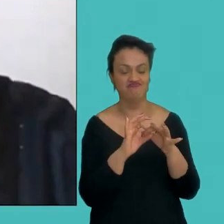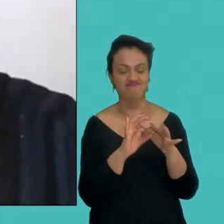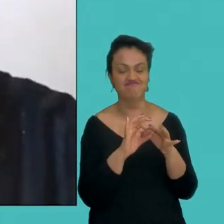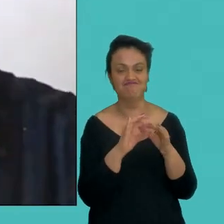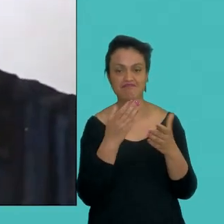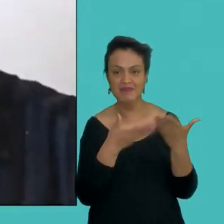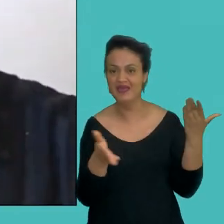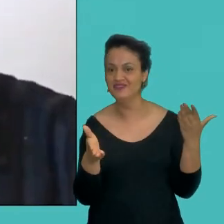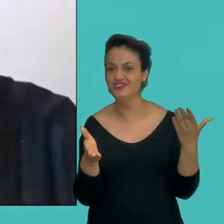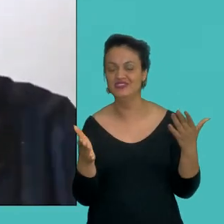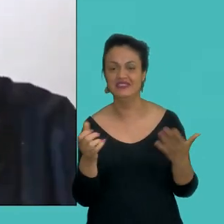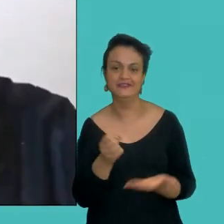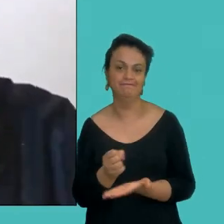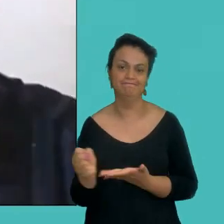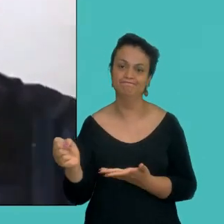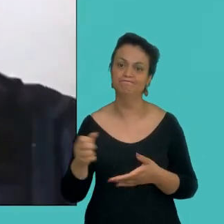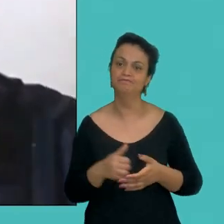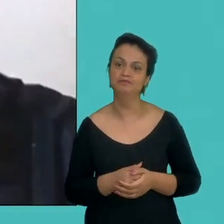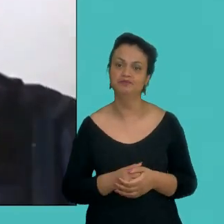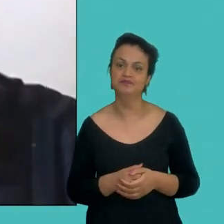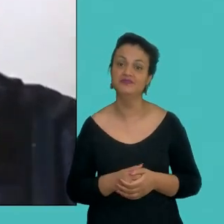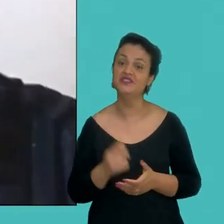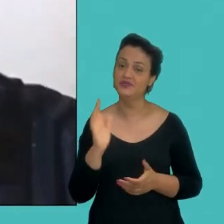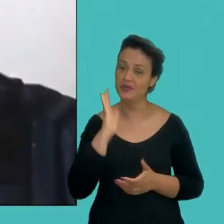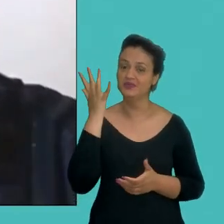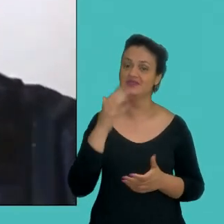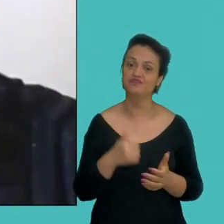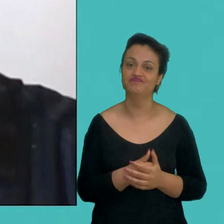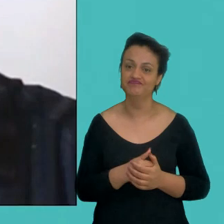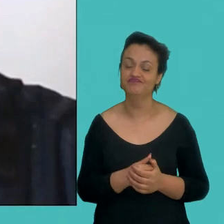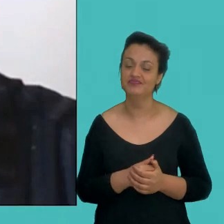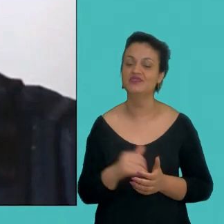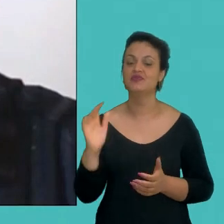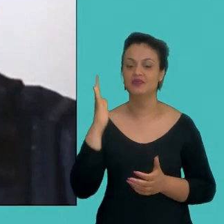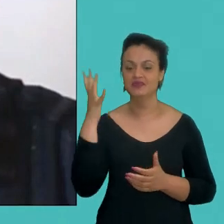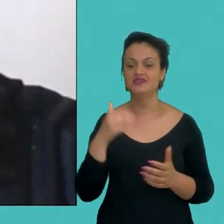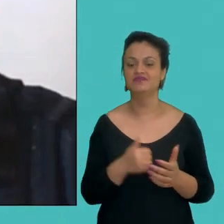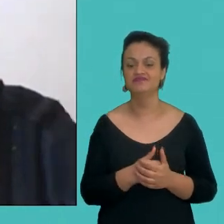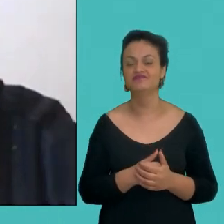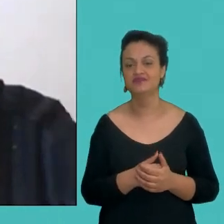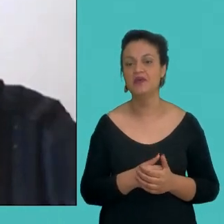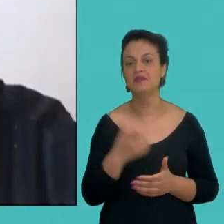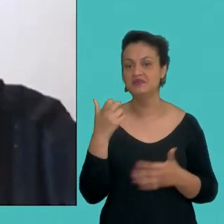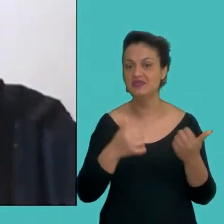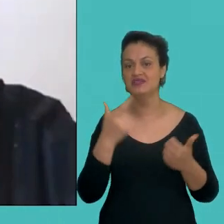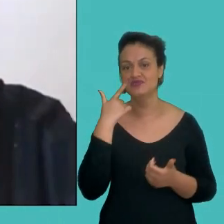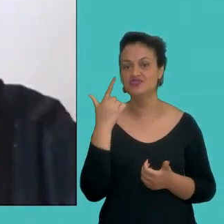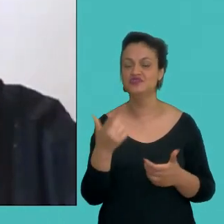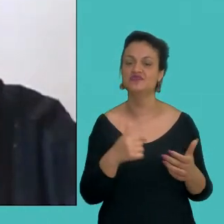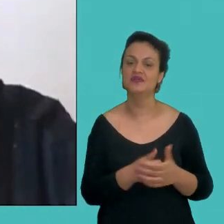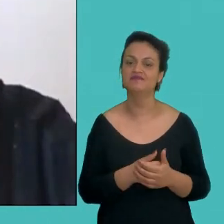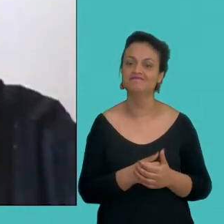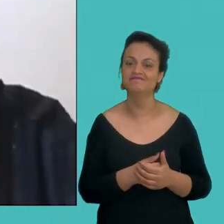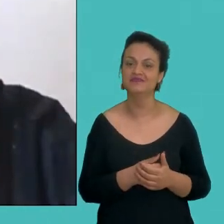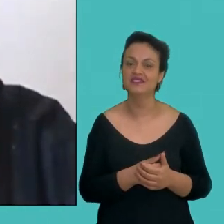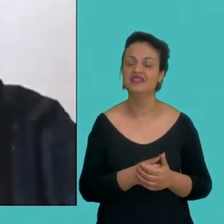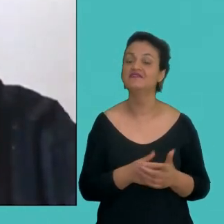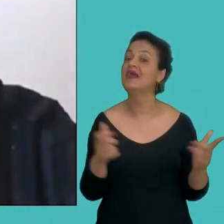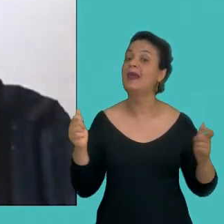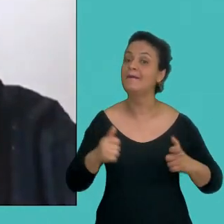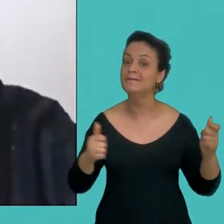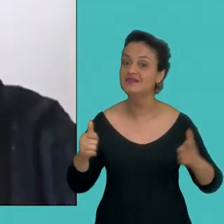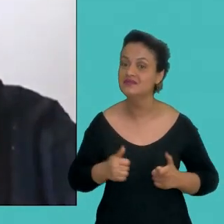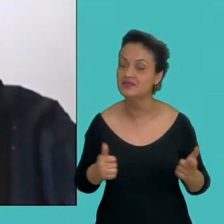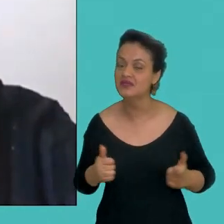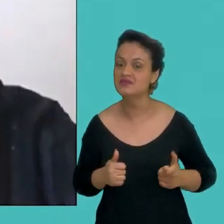se rompe, quebra-se um cristal. Isto aconteceu. Isto é parte da explicação. Parte da